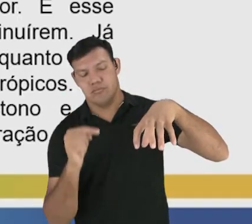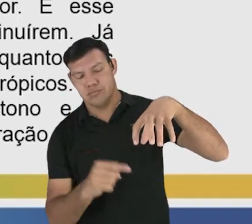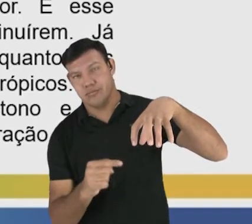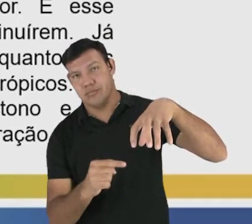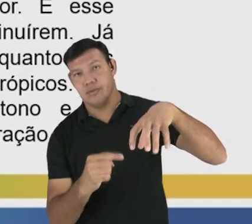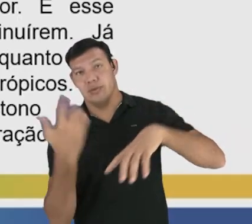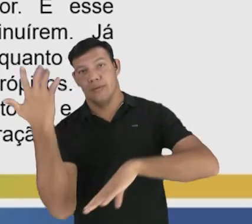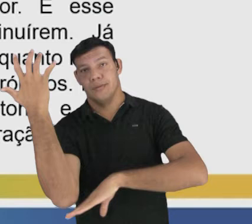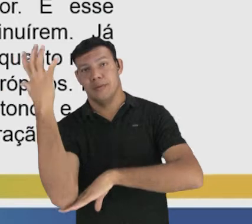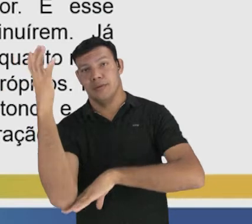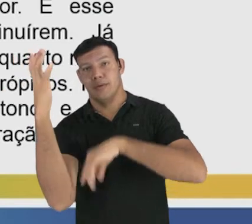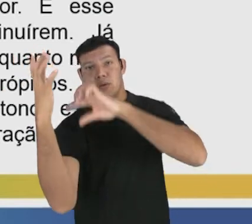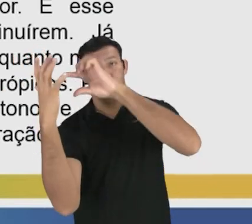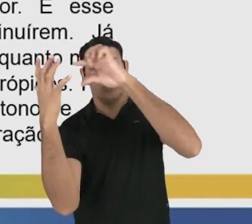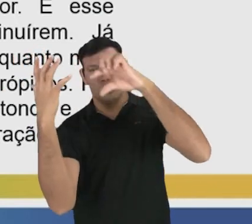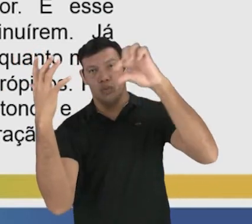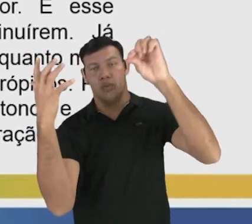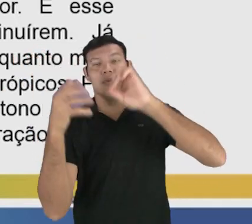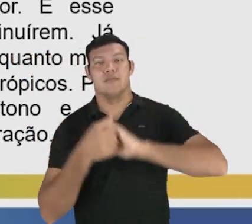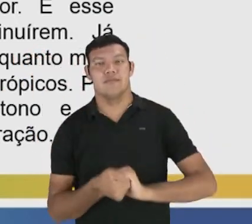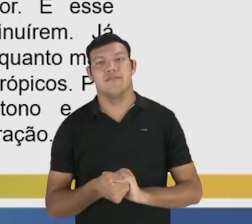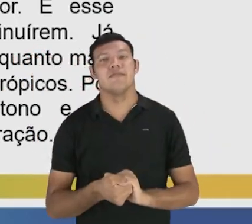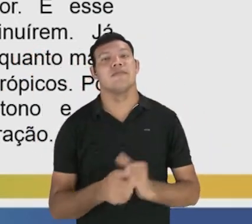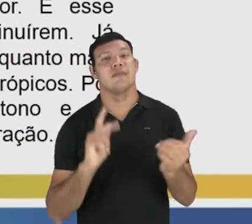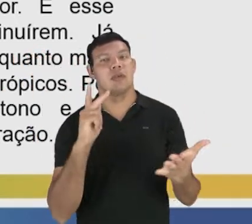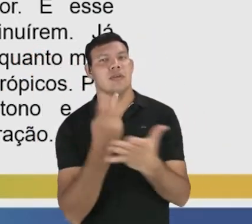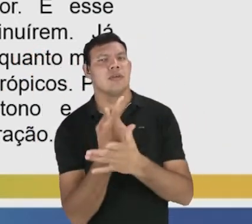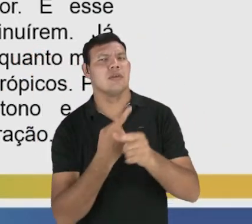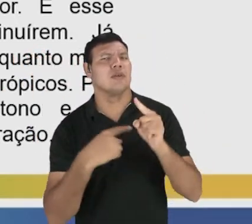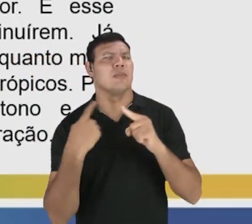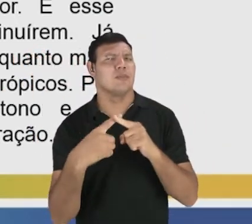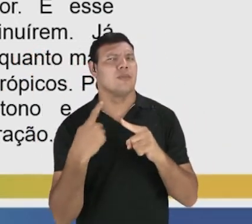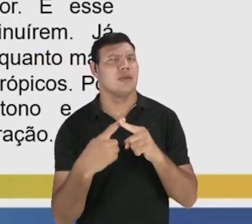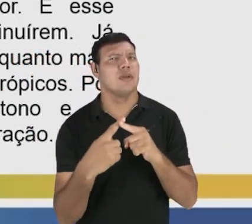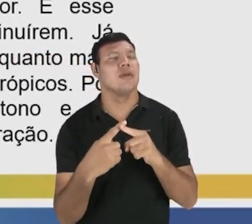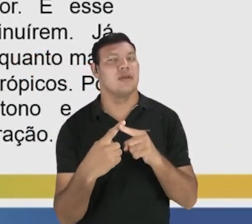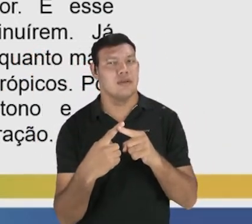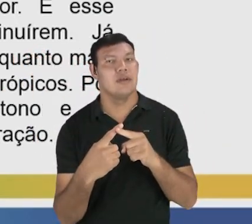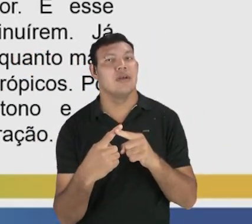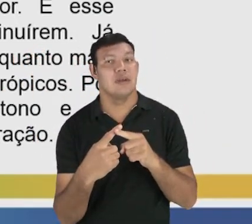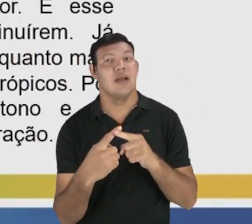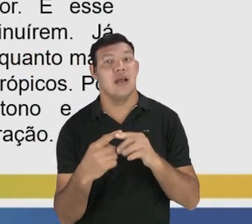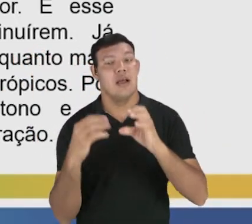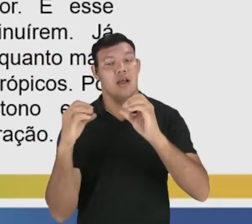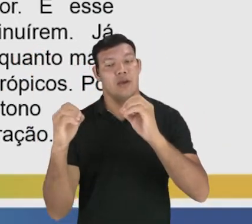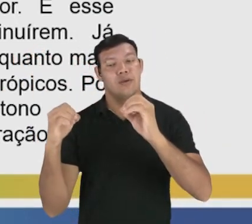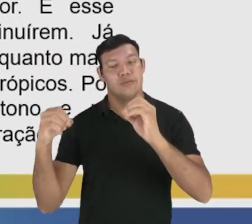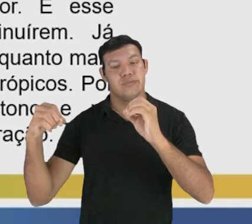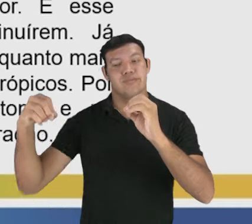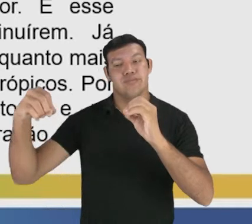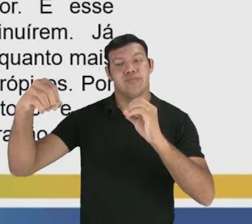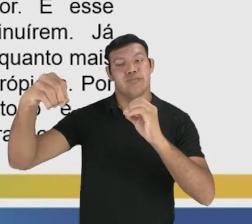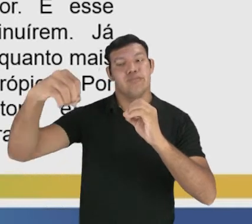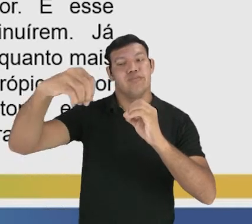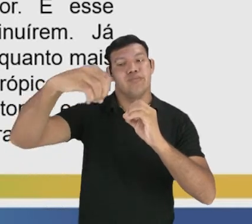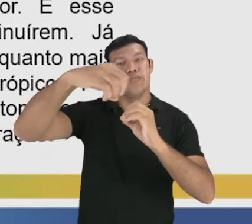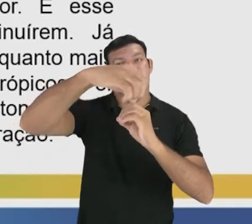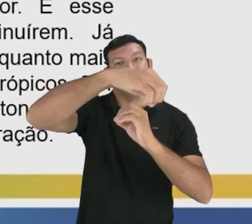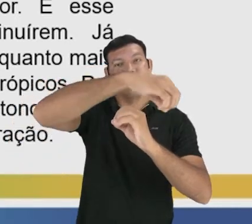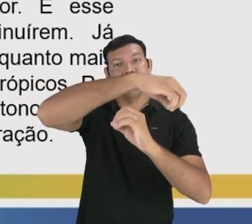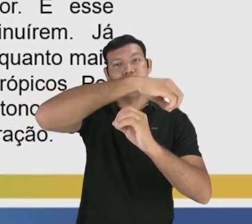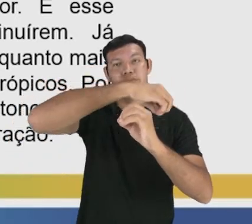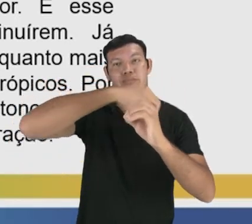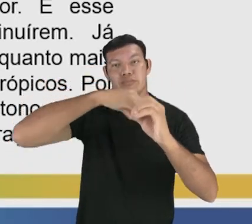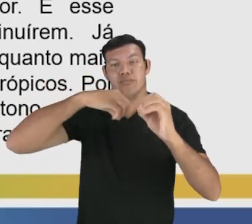outono no outro. E isso ocorre justamente em função da posição que cada hemisfério vai ocupar em relação